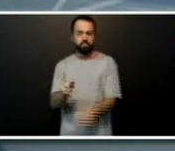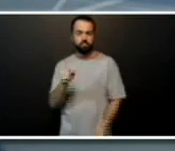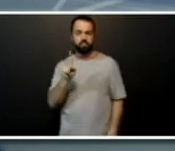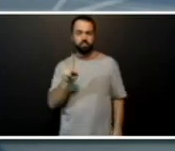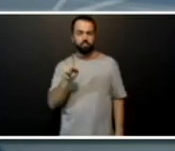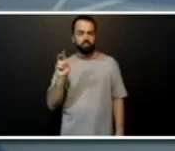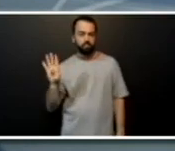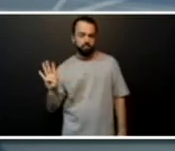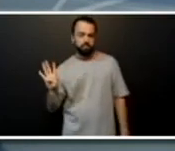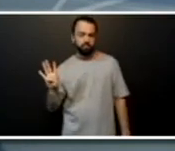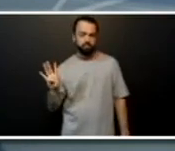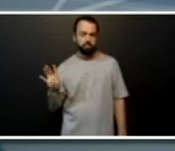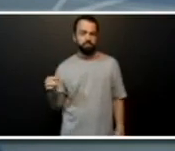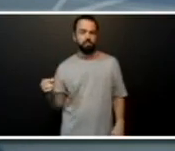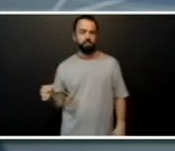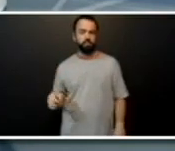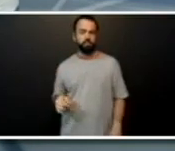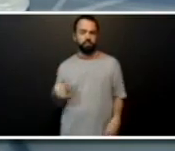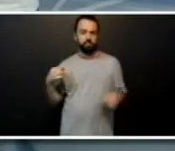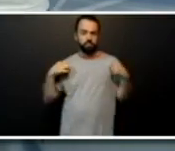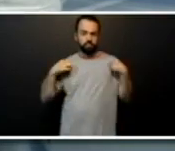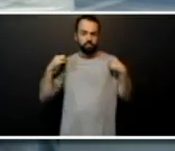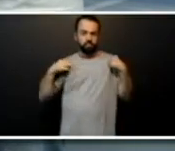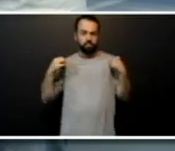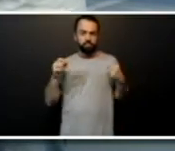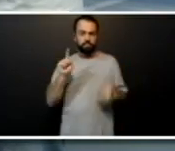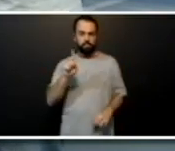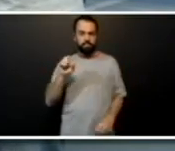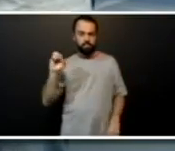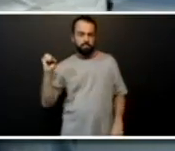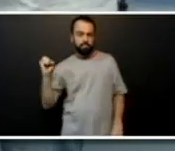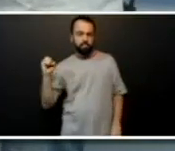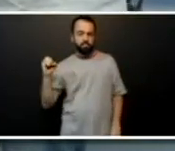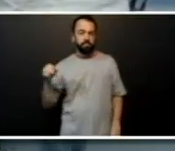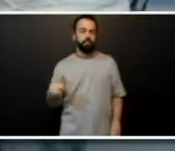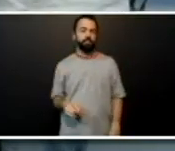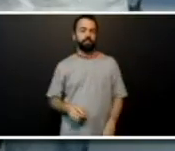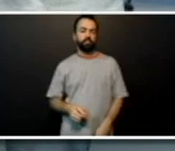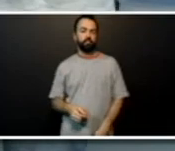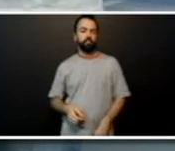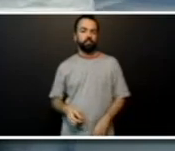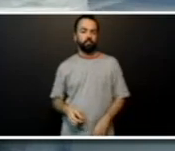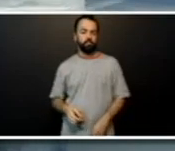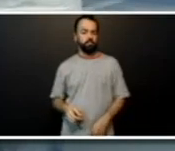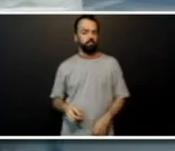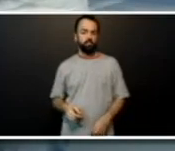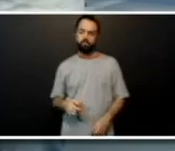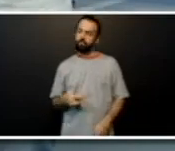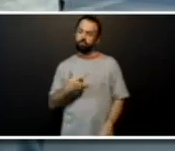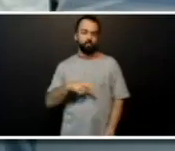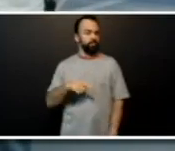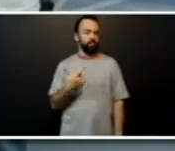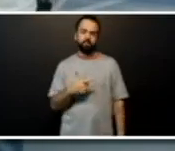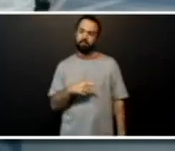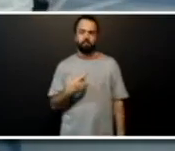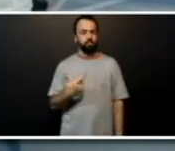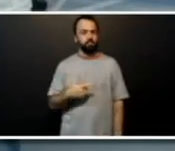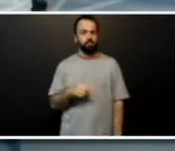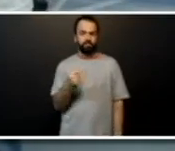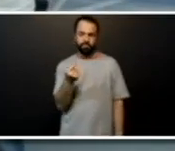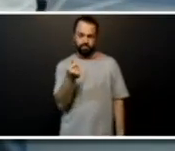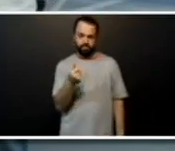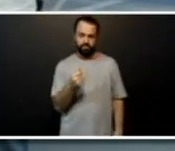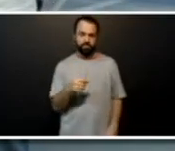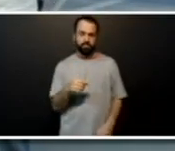Então eu tenho 14. A blusa custa 18. Eu não tenho